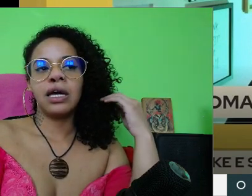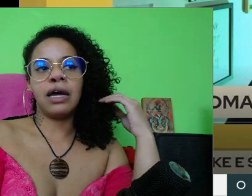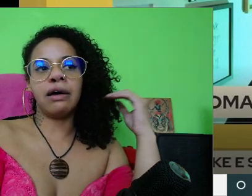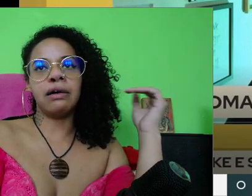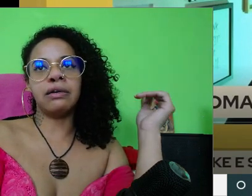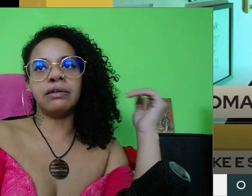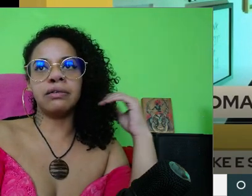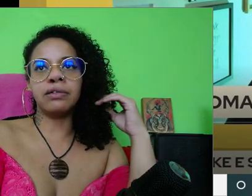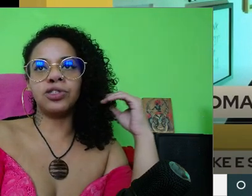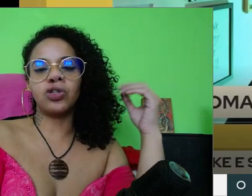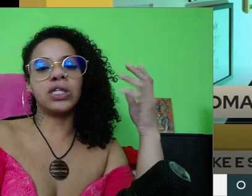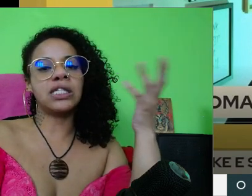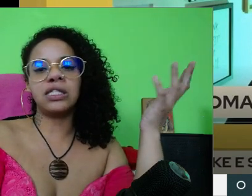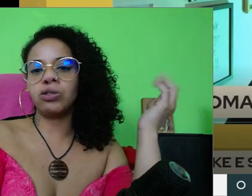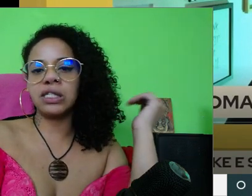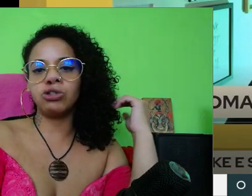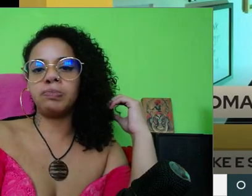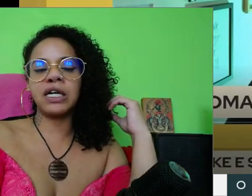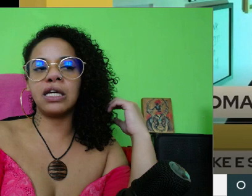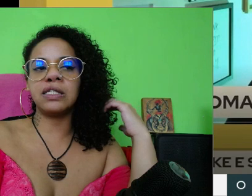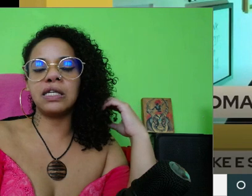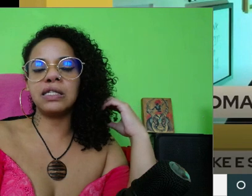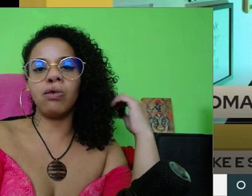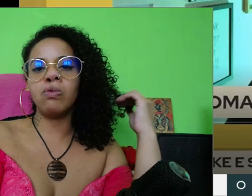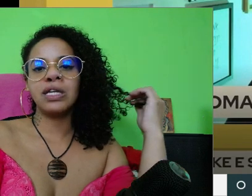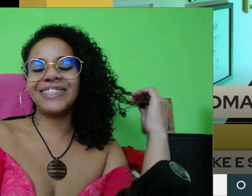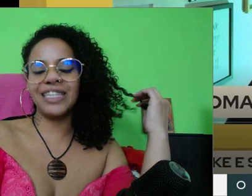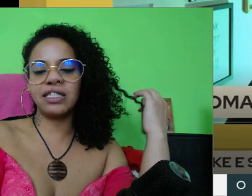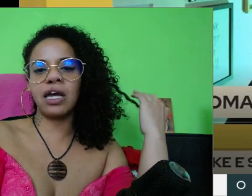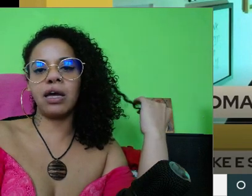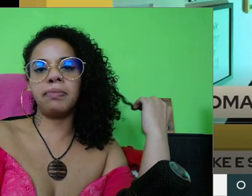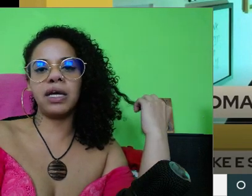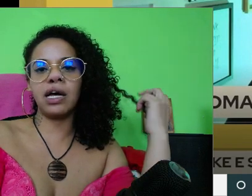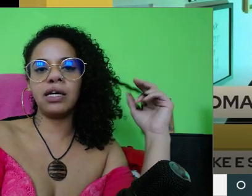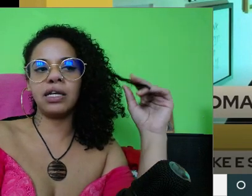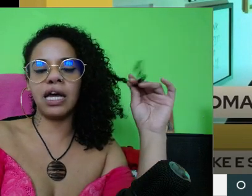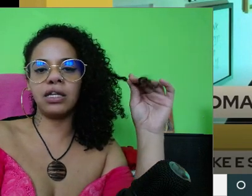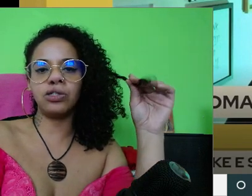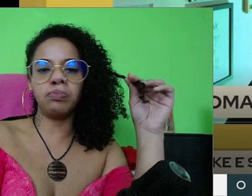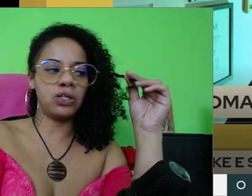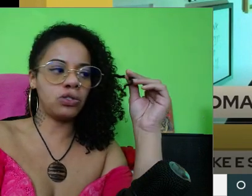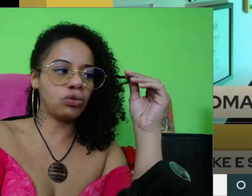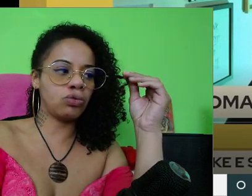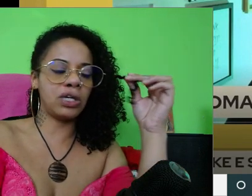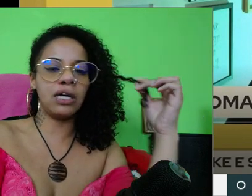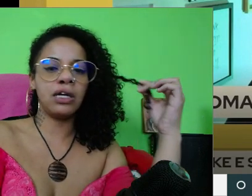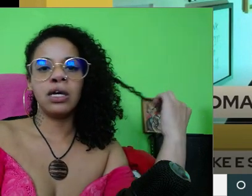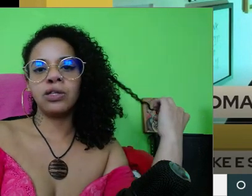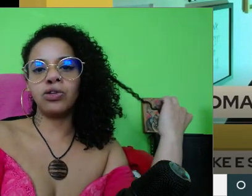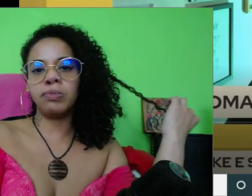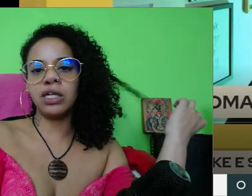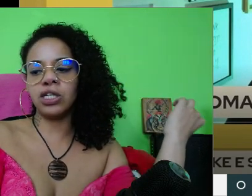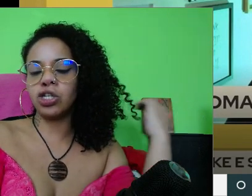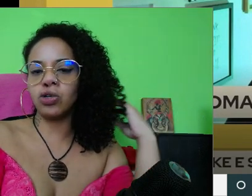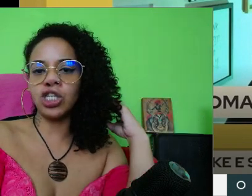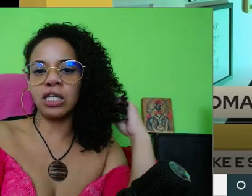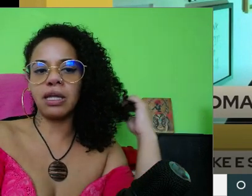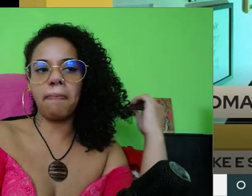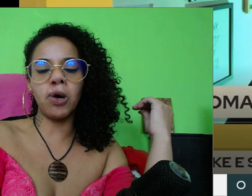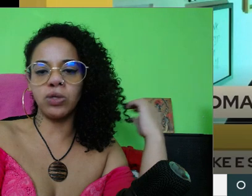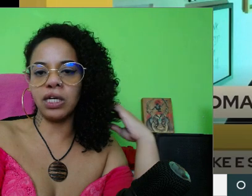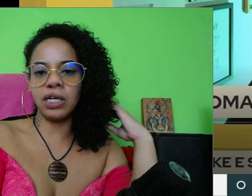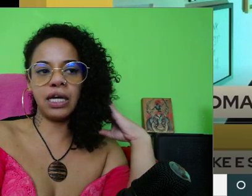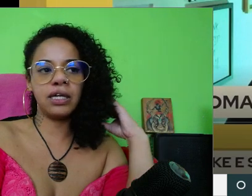aí de toda essa situação de precarização sistêmica né da Super estrutura dominante